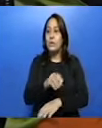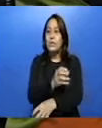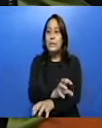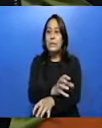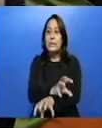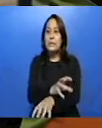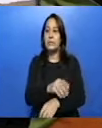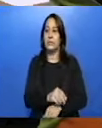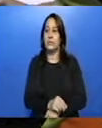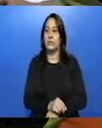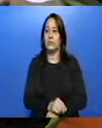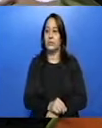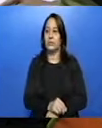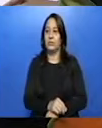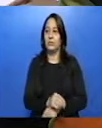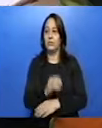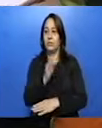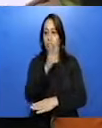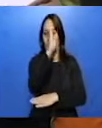Osso.